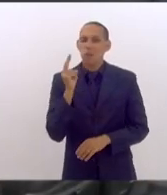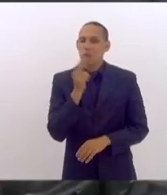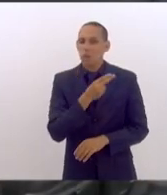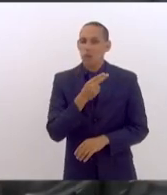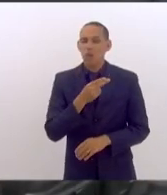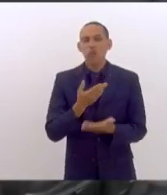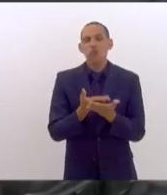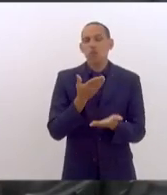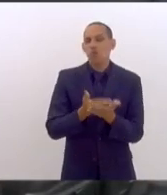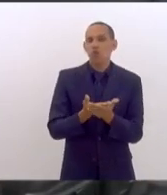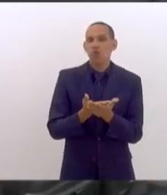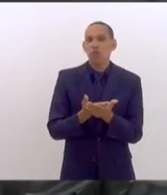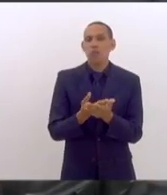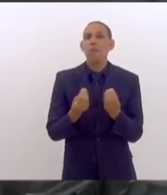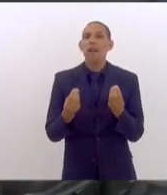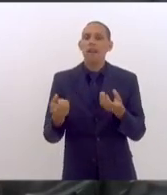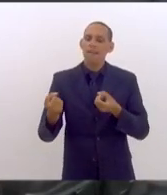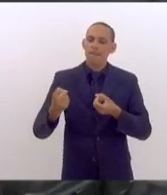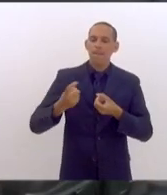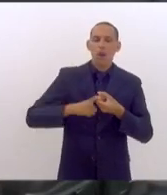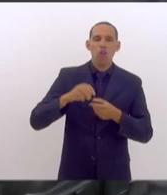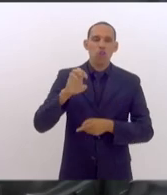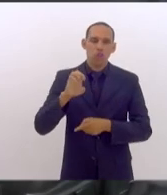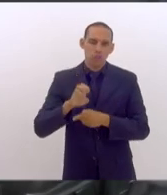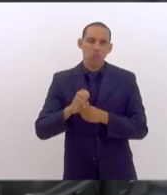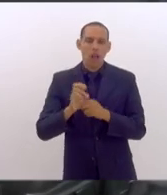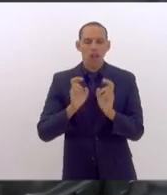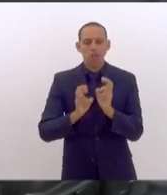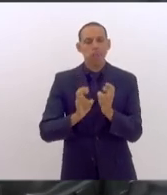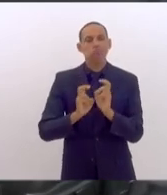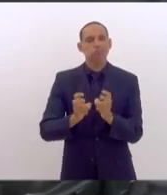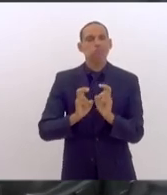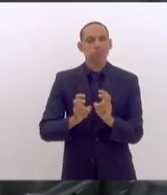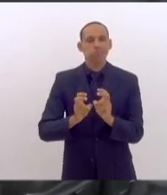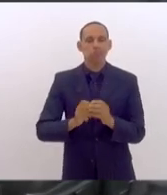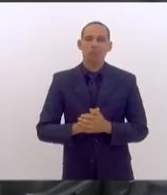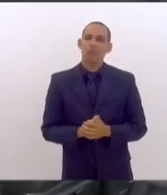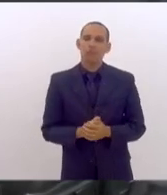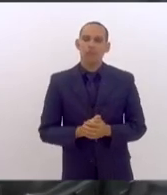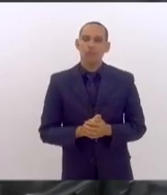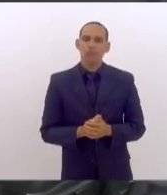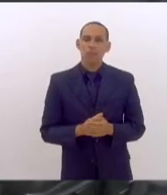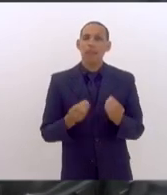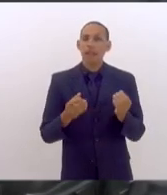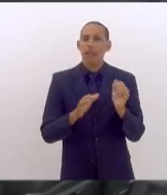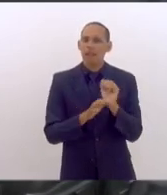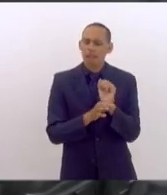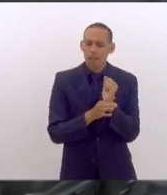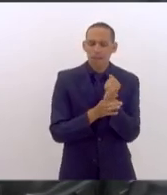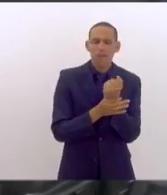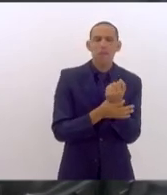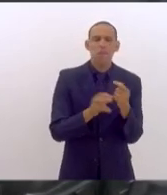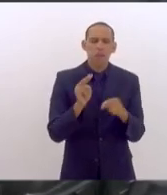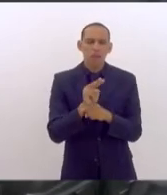estudo de viabilidade para realização do serviço transporte for viagem do passageiro assegurada a participação entre outras